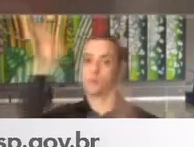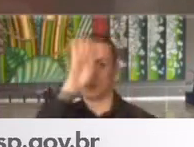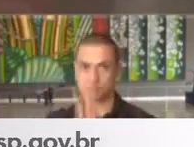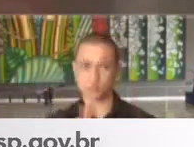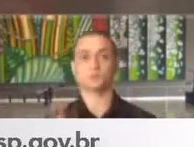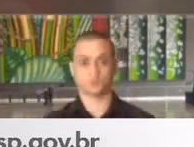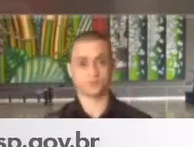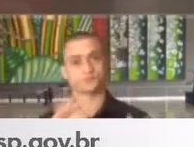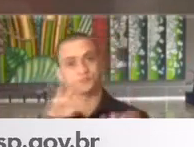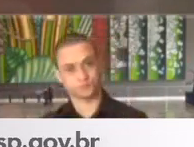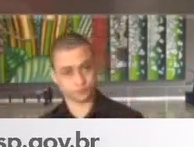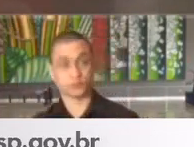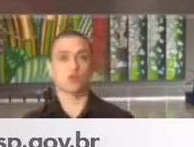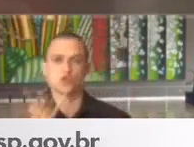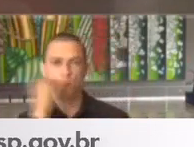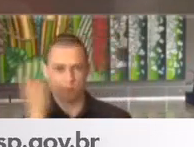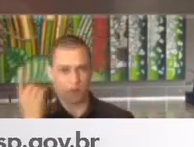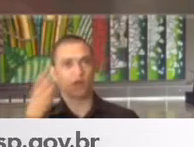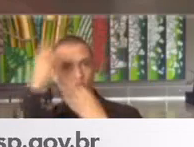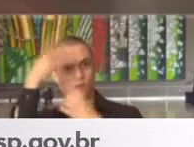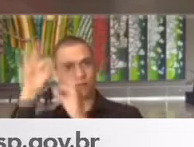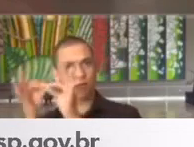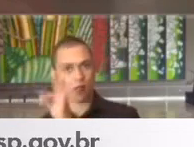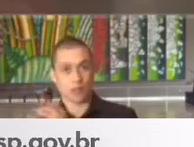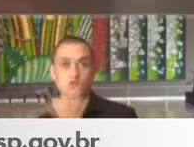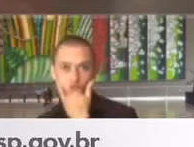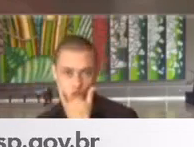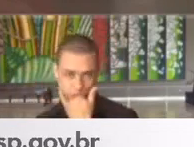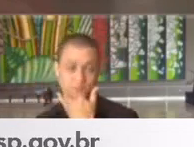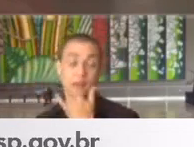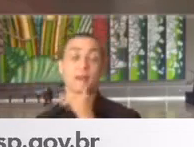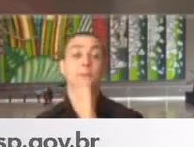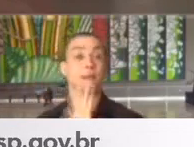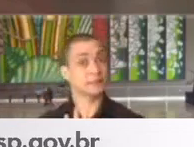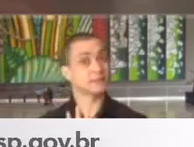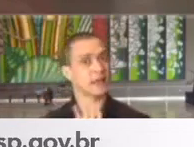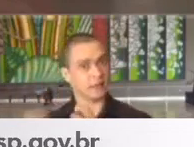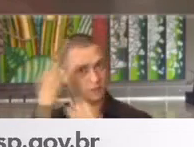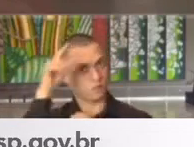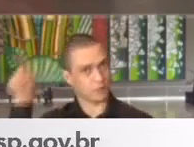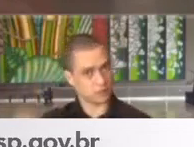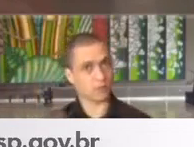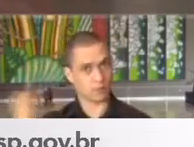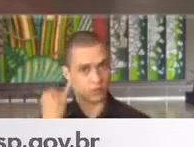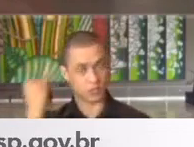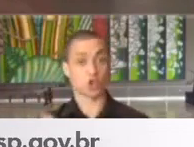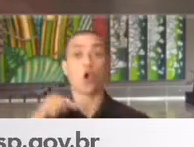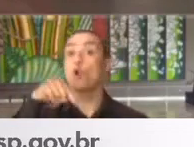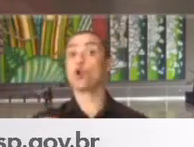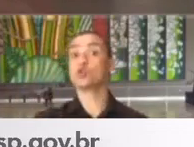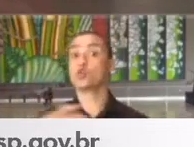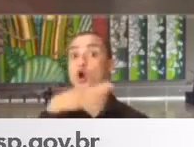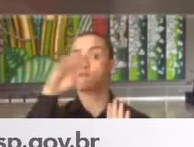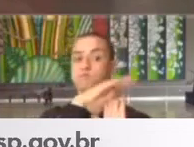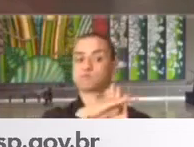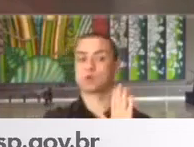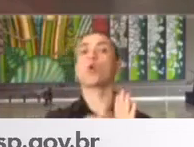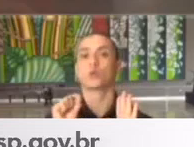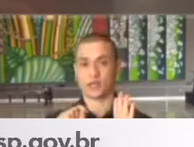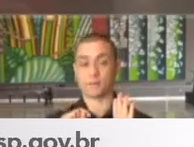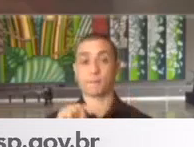pedindo desculpas por avançar um pouco mais no tempo, mas são informações importantes. São Paulo cria, a partir